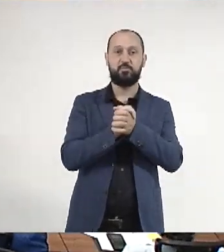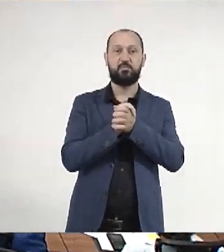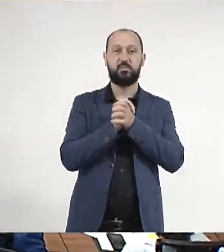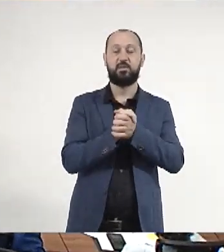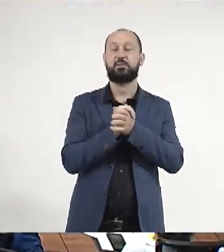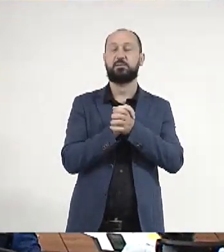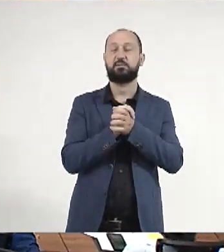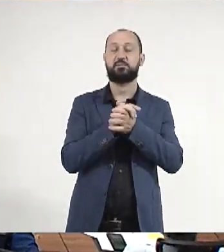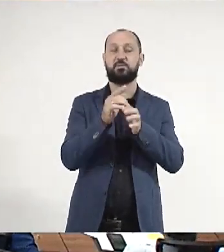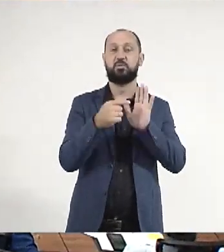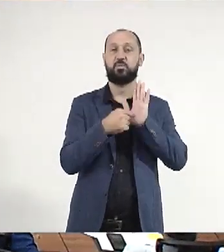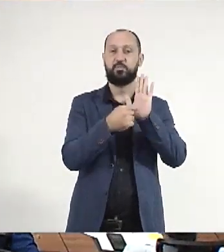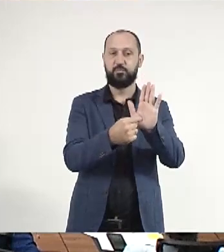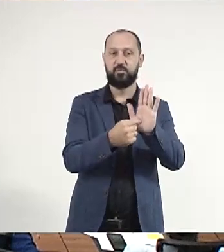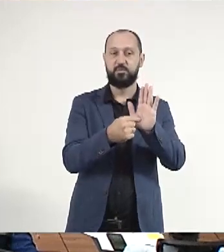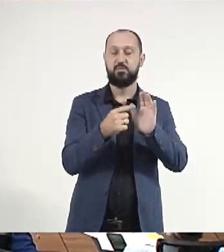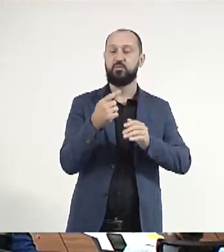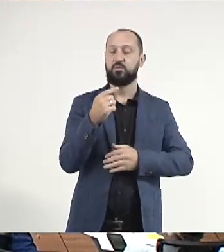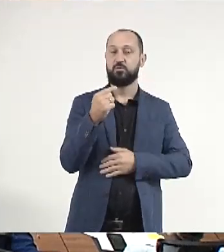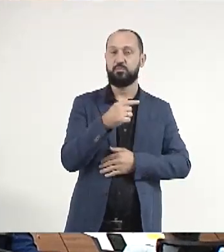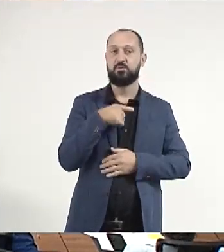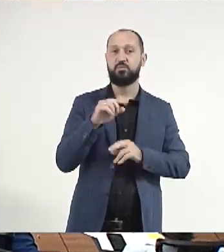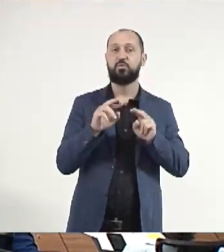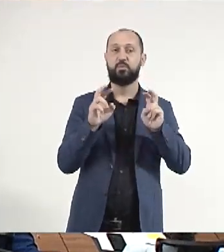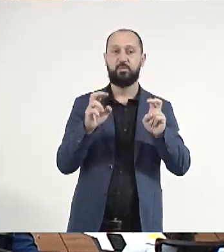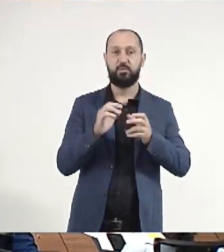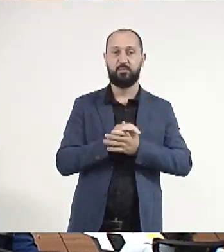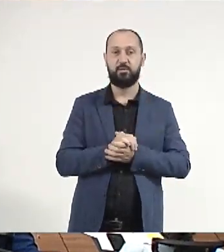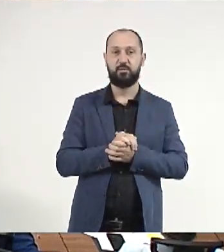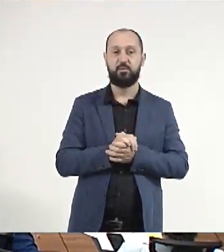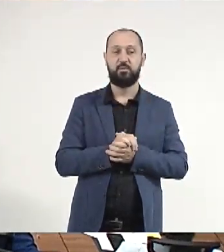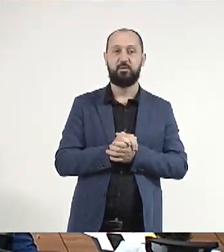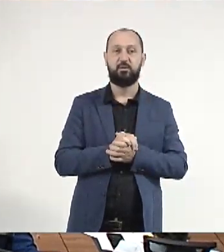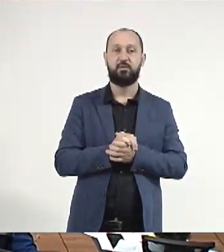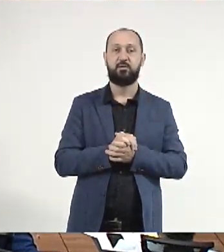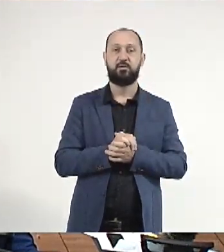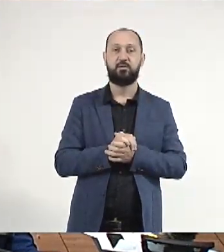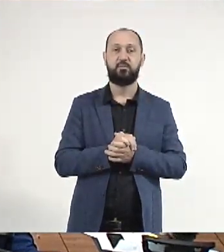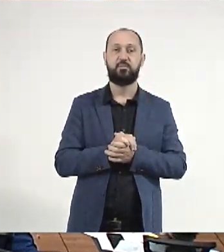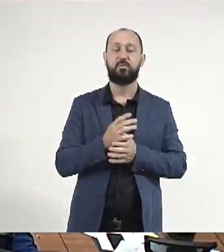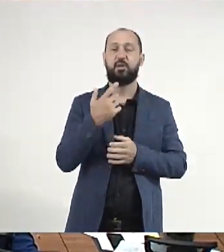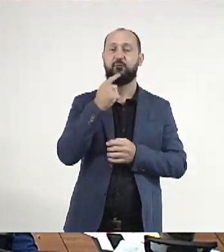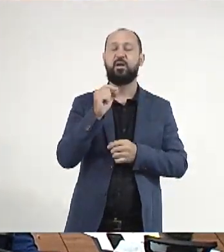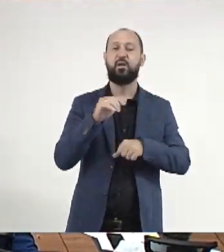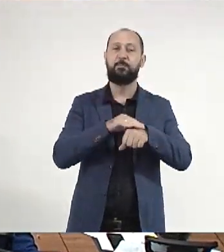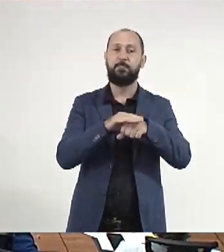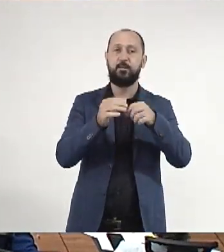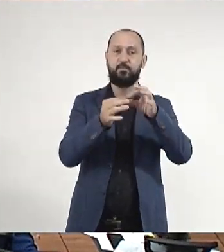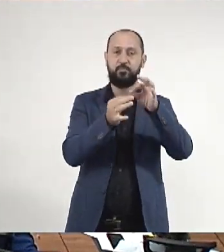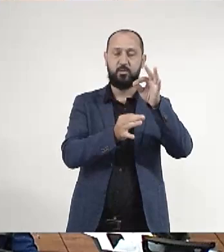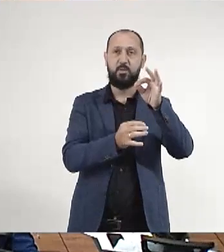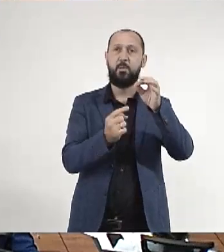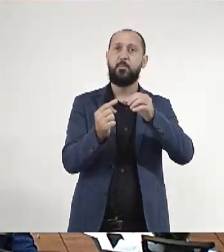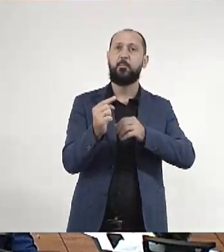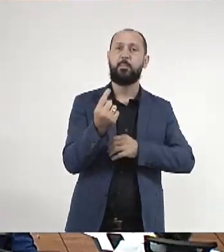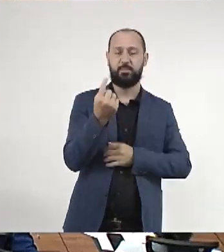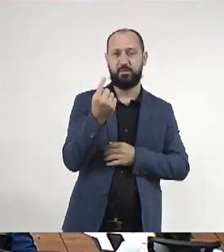a exposição que faz Vossa Excelência sobre esse tema e fazer um comentário, em primeiro